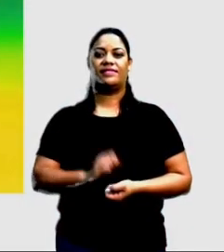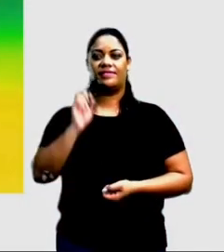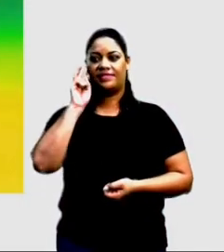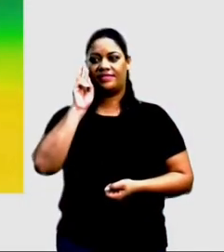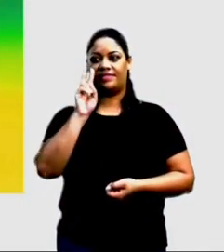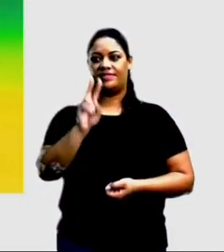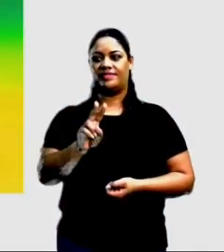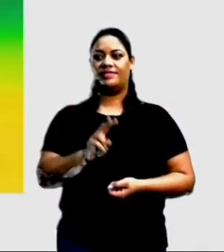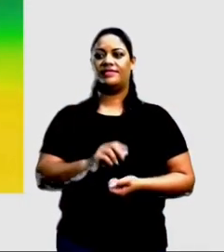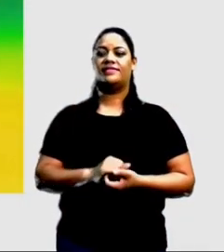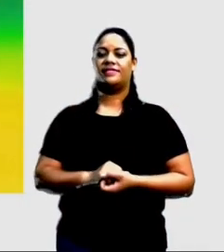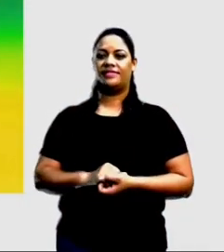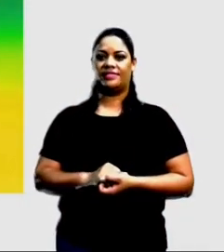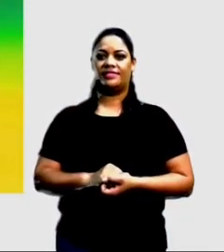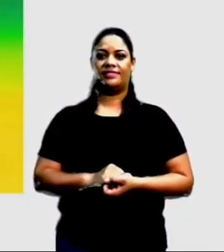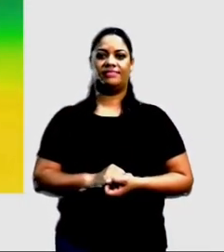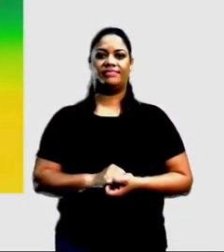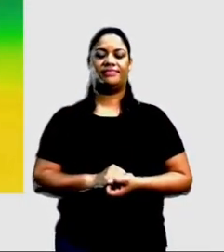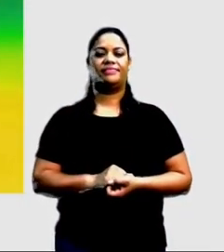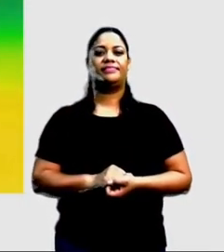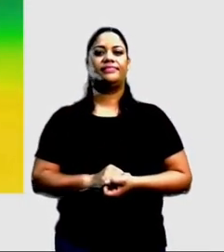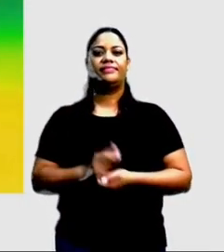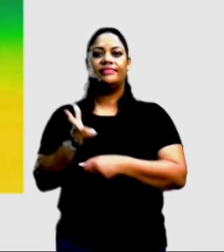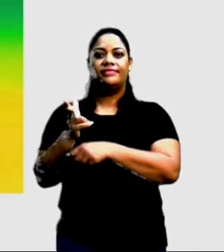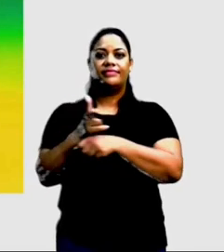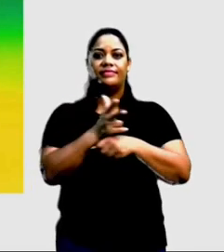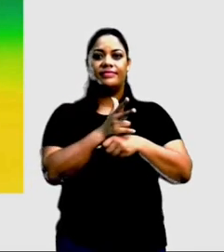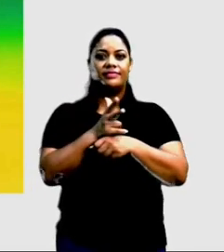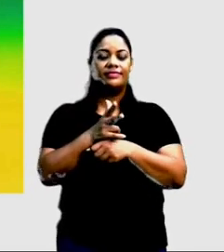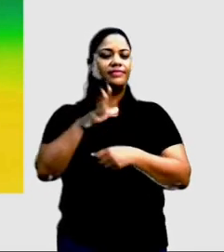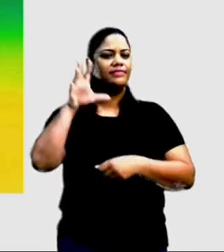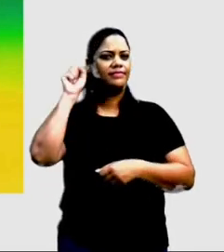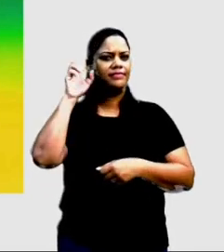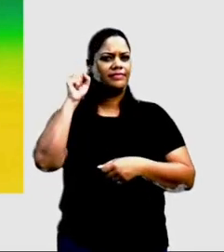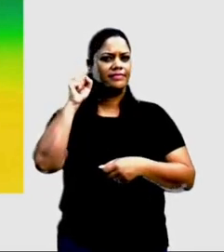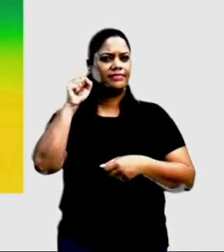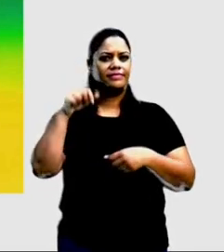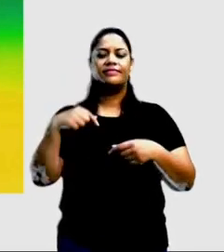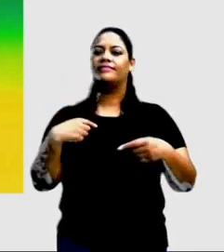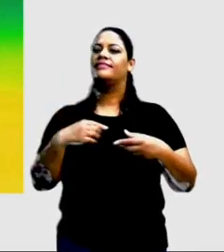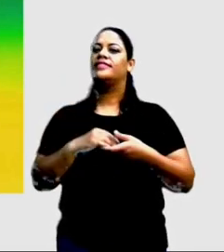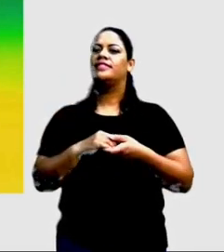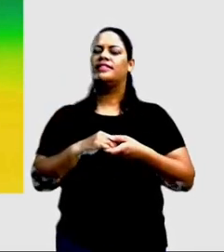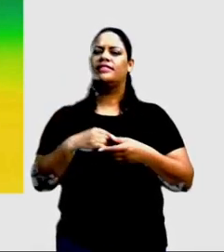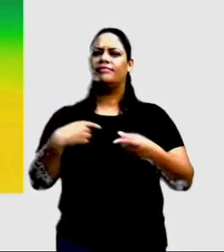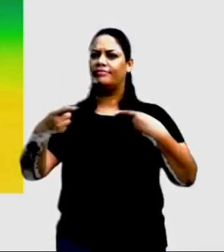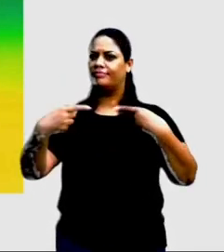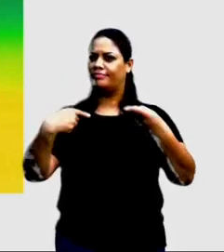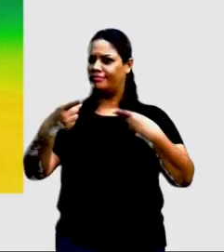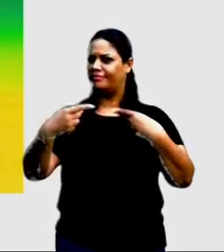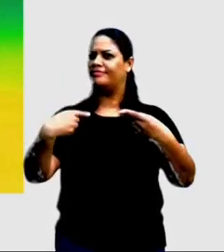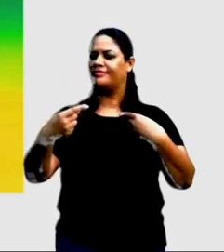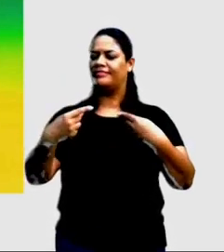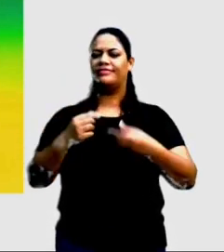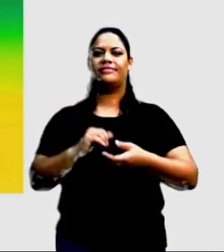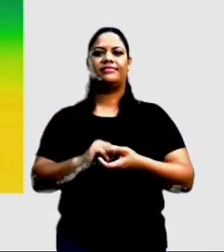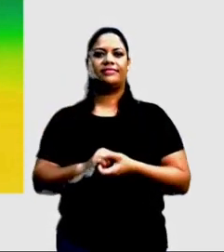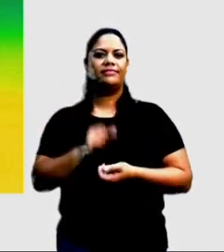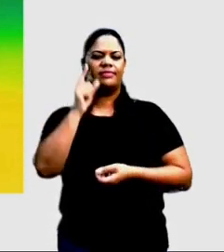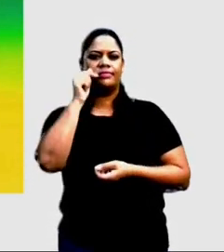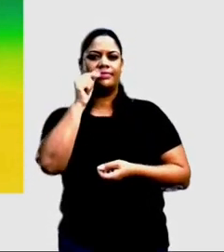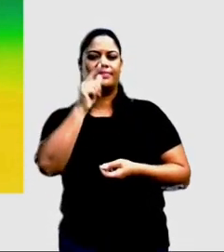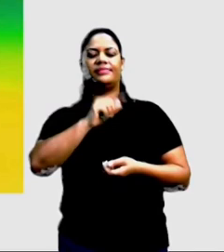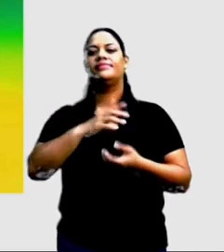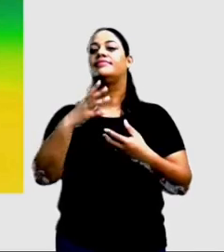assistir, não é, esse vídeo. E vai escutar o diálogo entre o leão e o ratinho. Eu amo